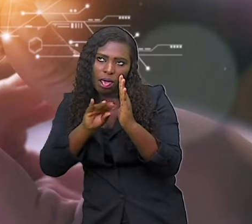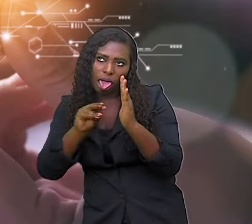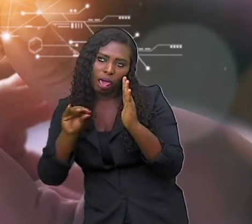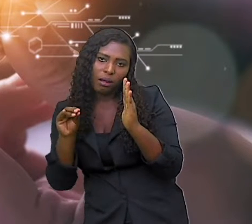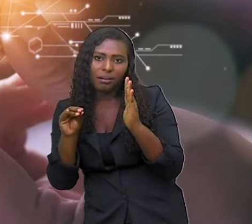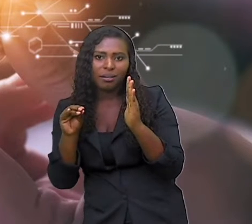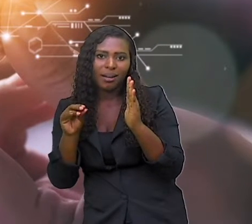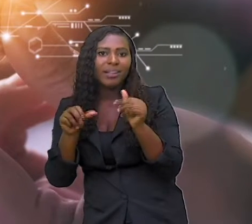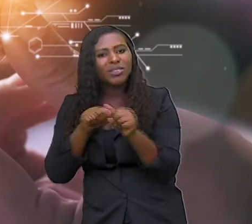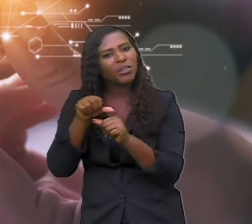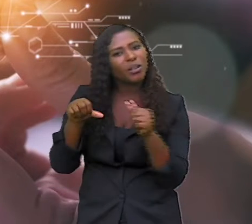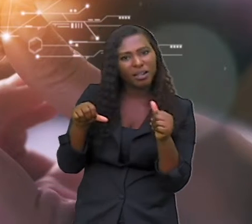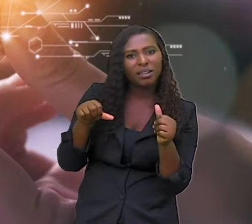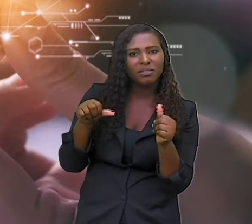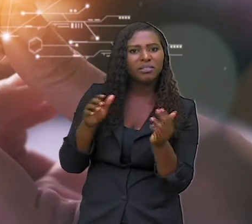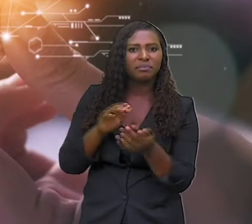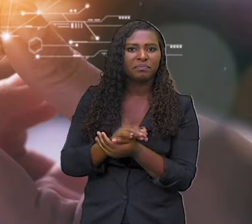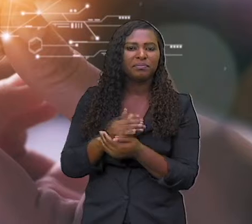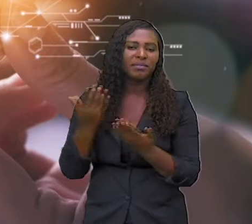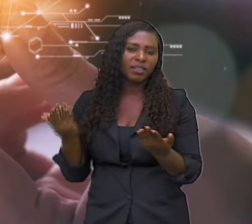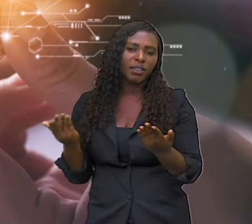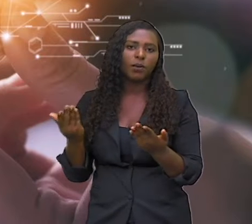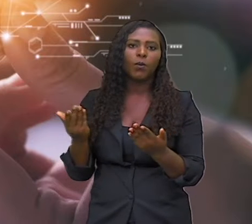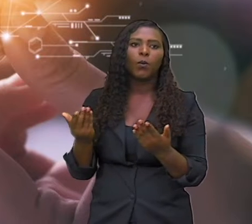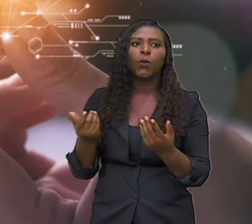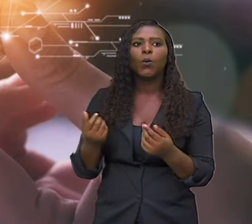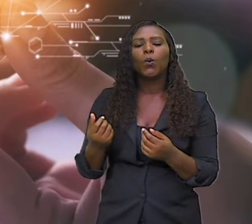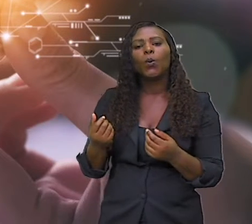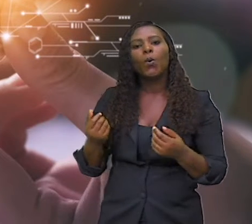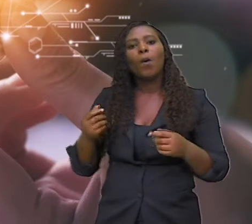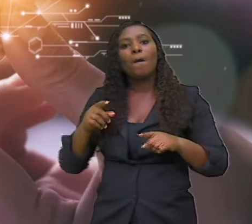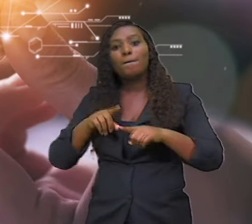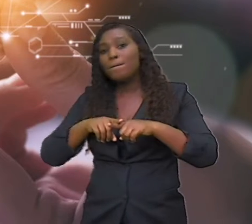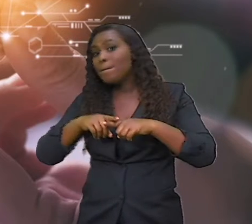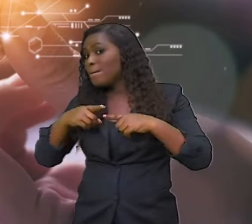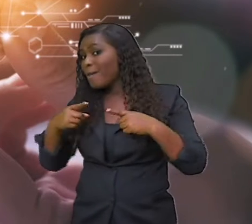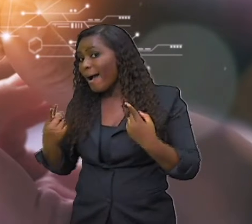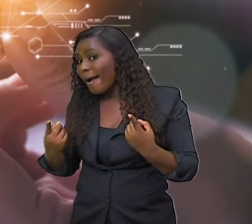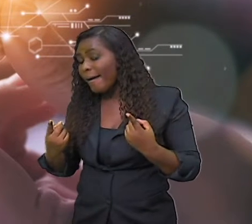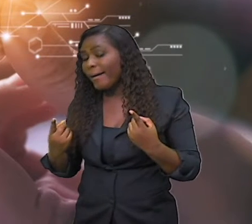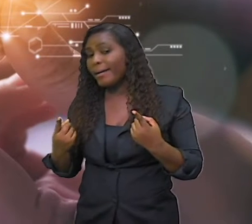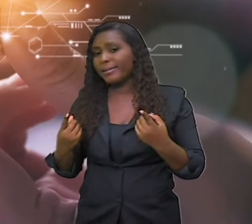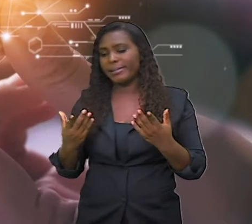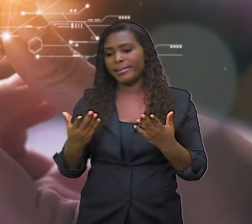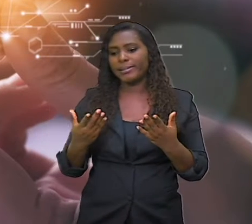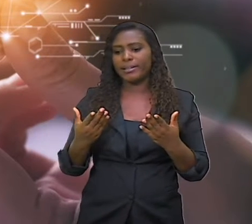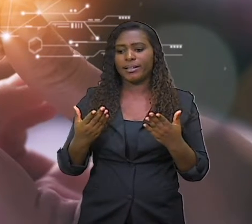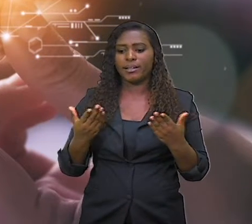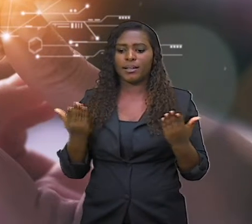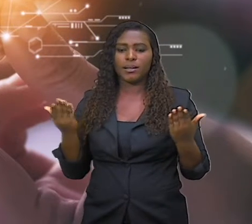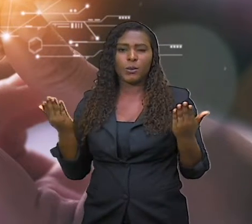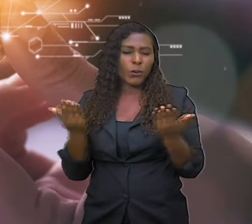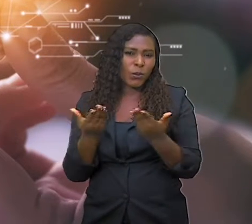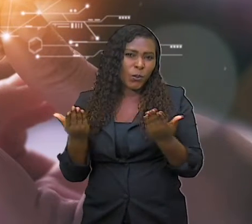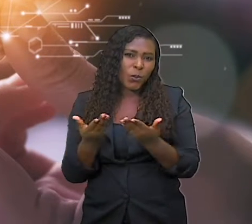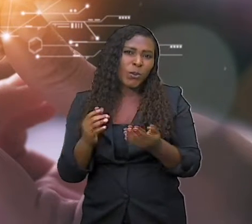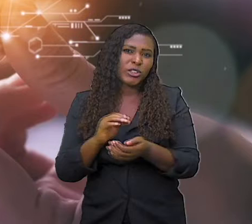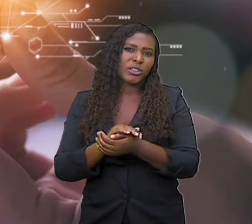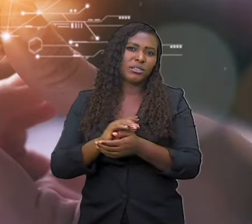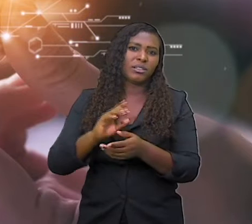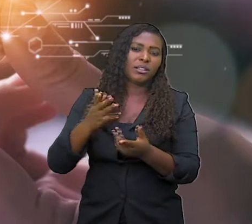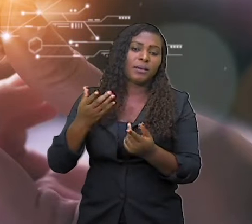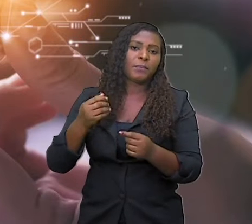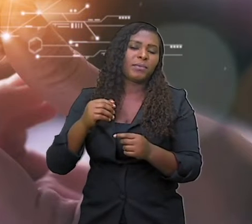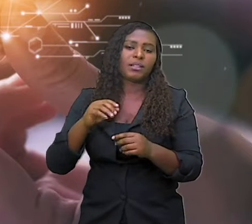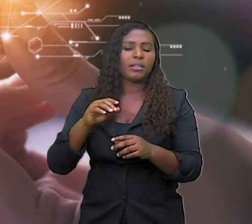características bem parecidas com o que havia sido danificado. Então aí, após essa